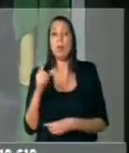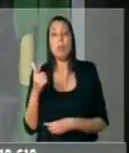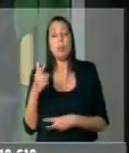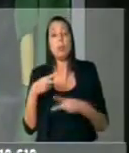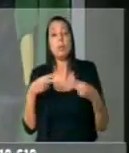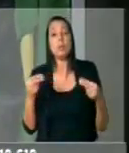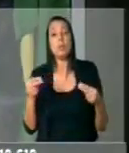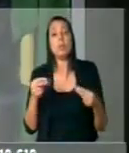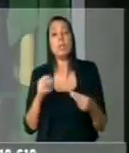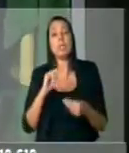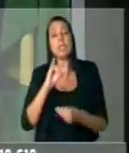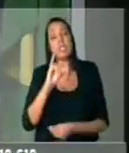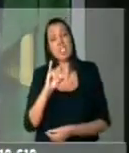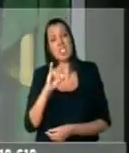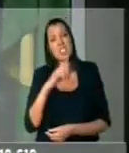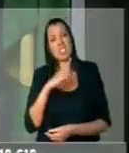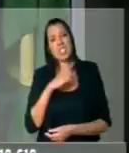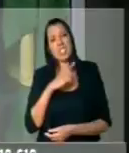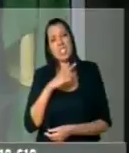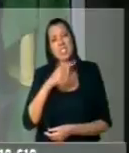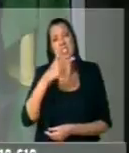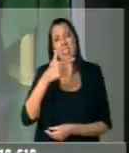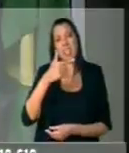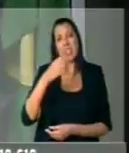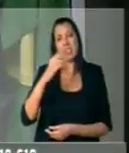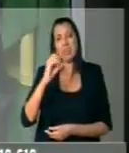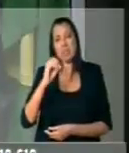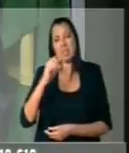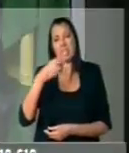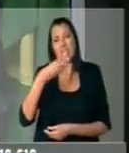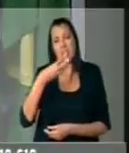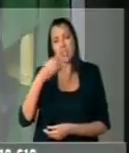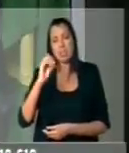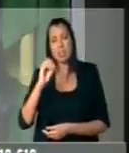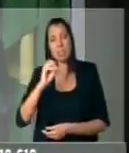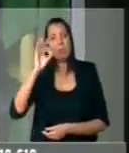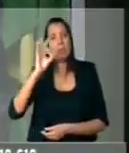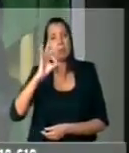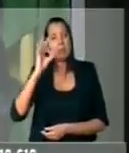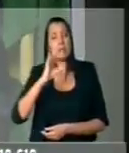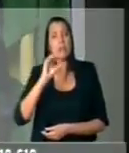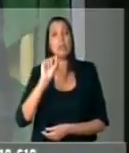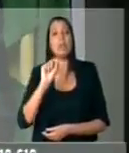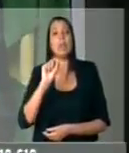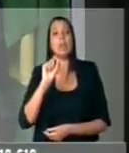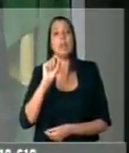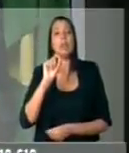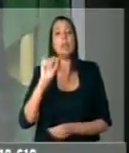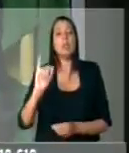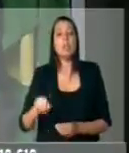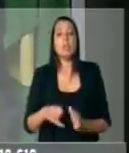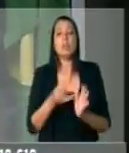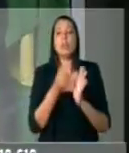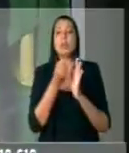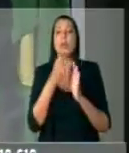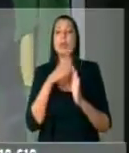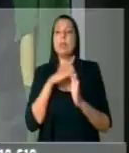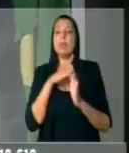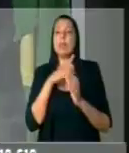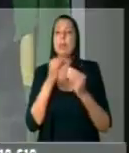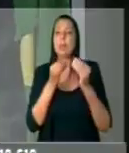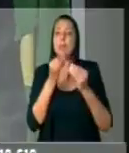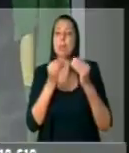se der os 20, 30, 40, 50 bilhões de impostos que estão falando, como a tributação média no